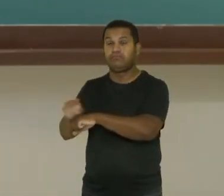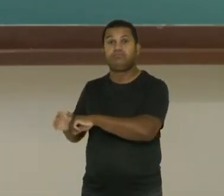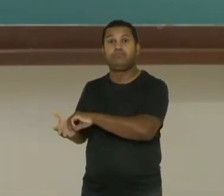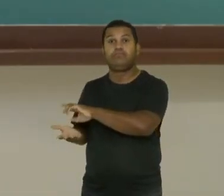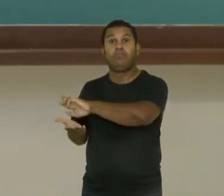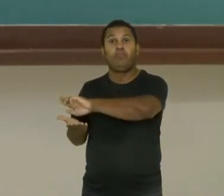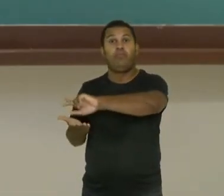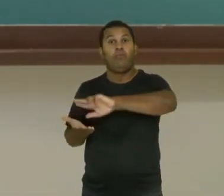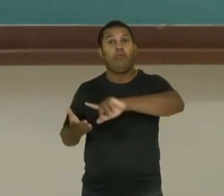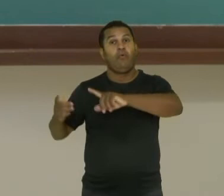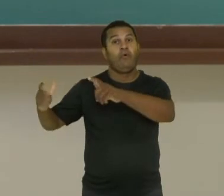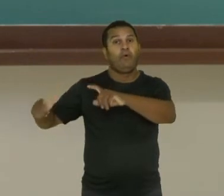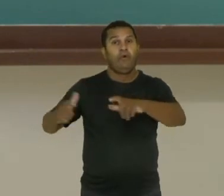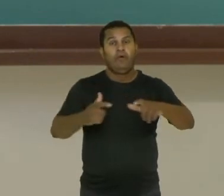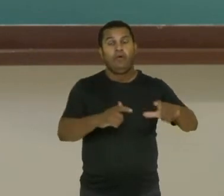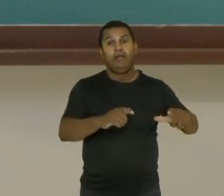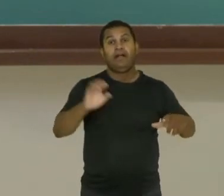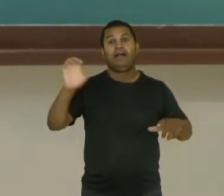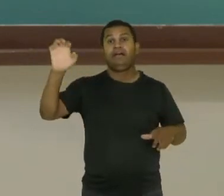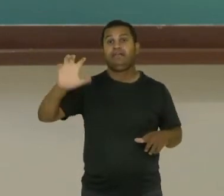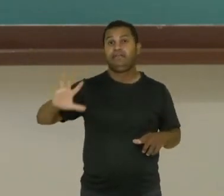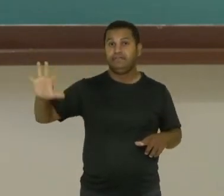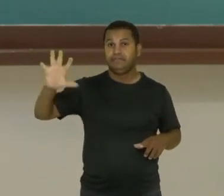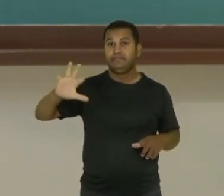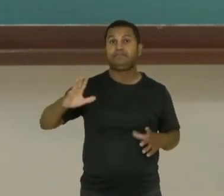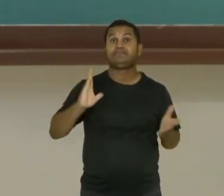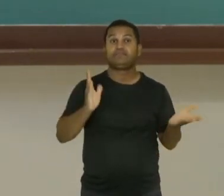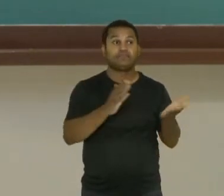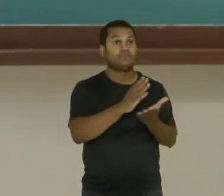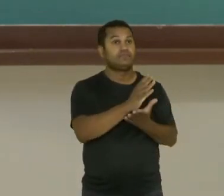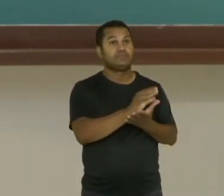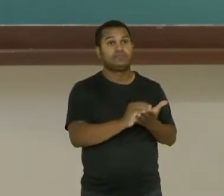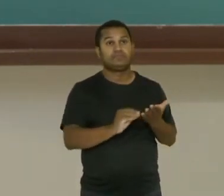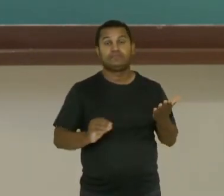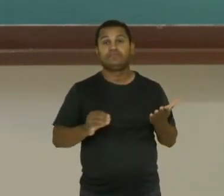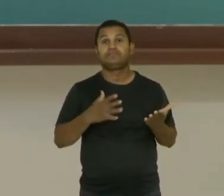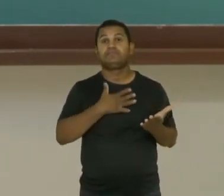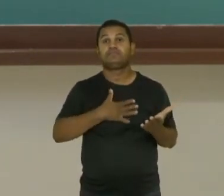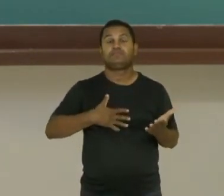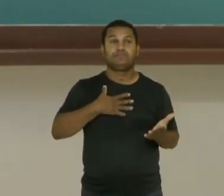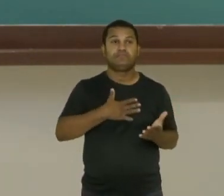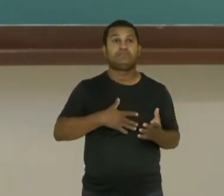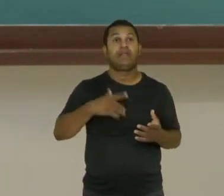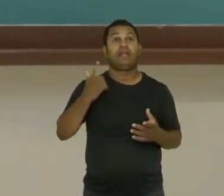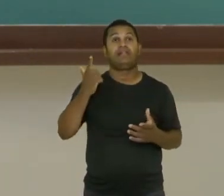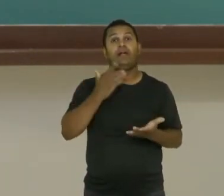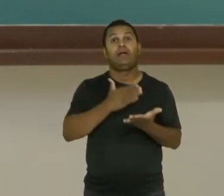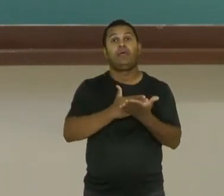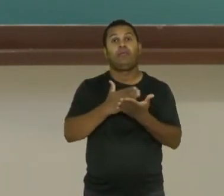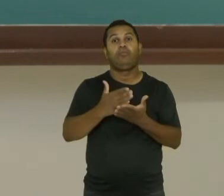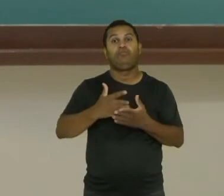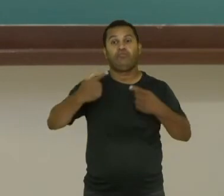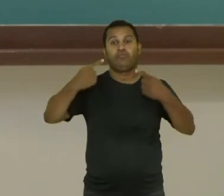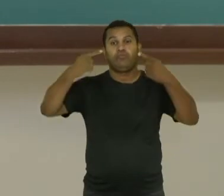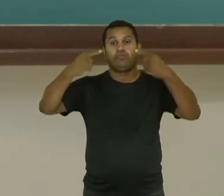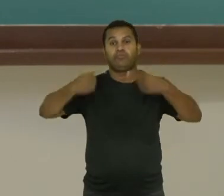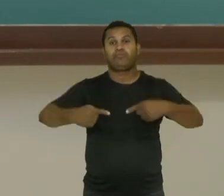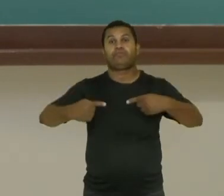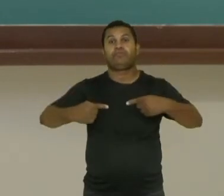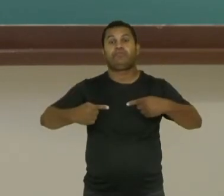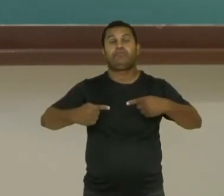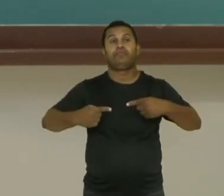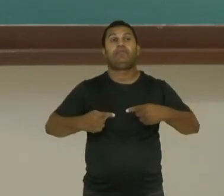50 começa a ganhar a Europa, e na década de 60, ele já foi então colocado como